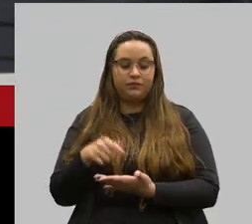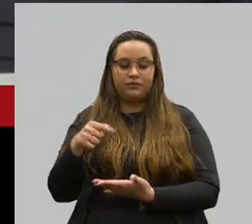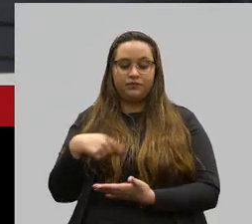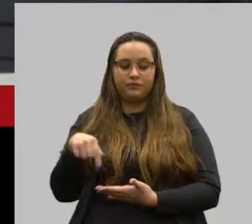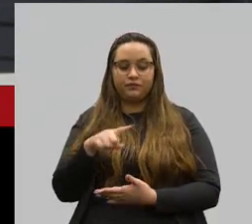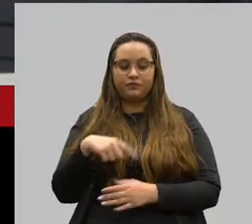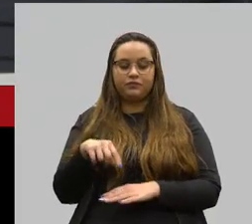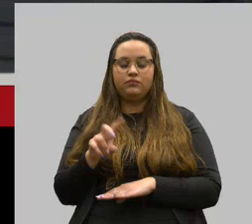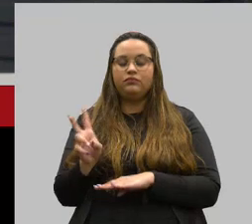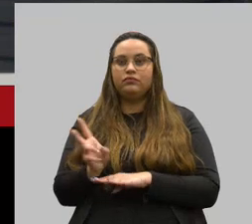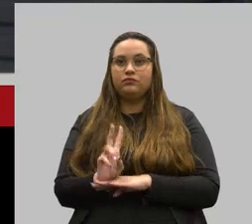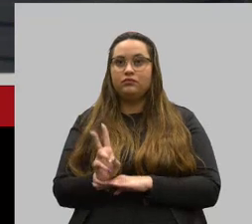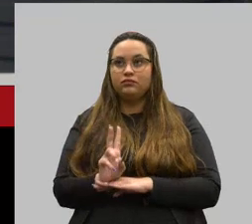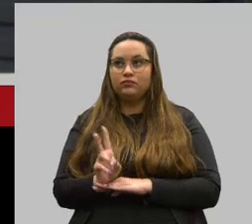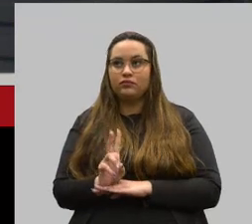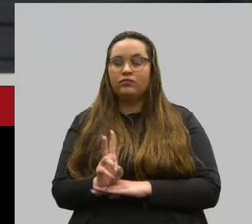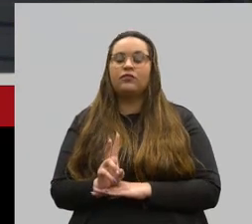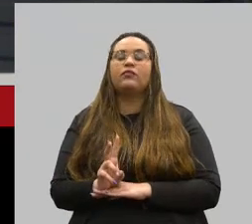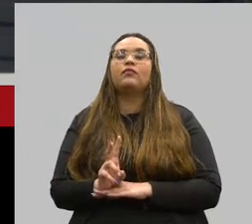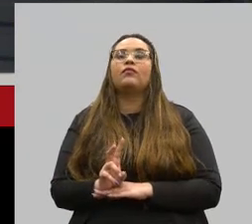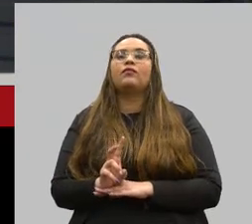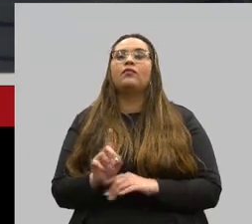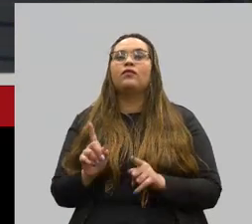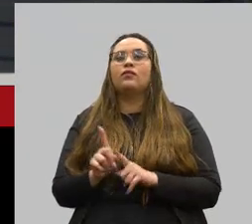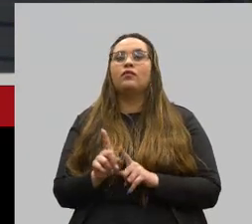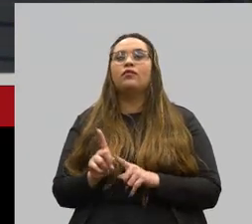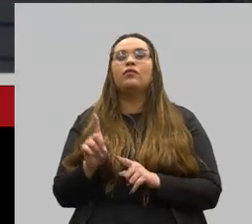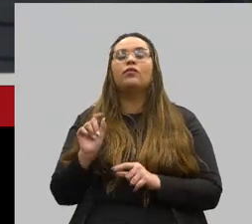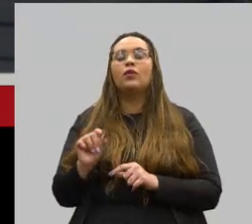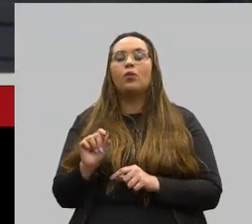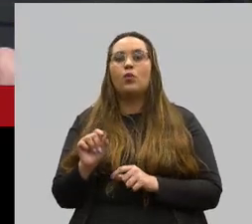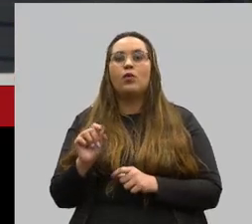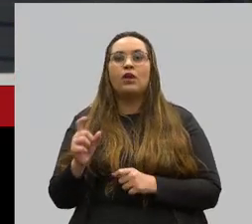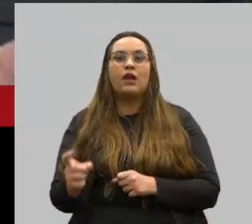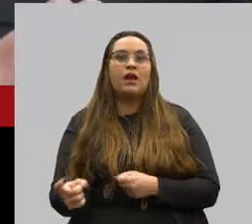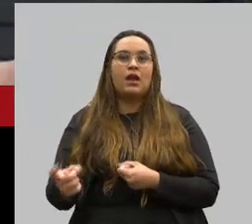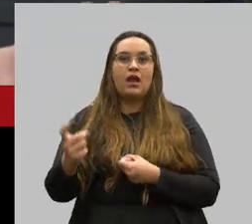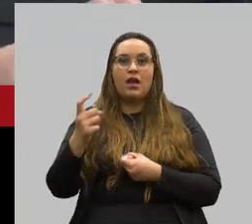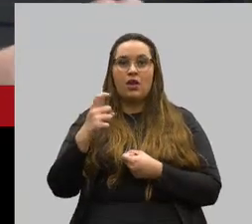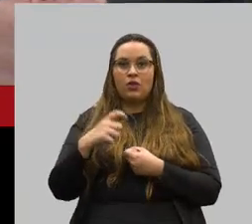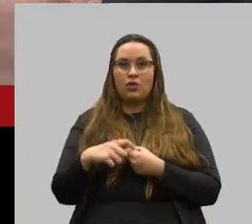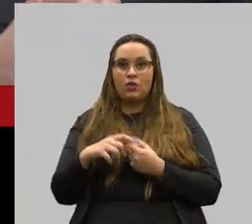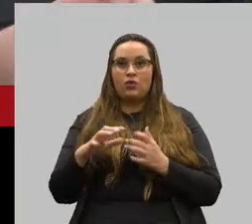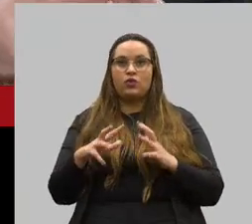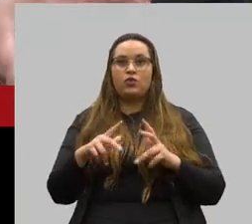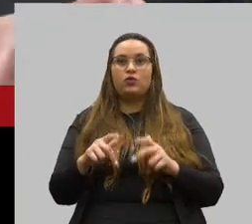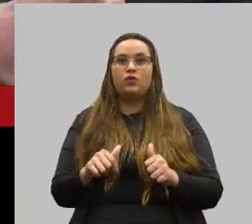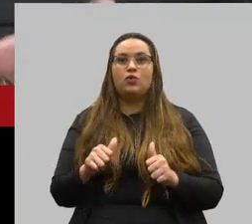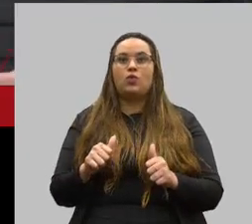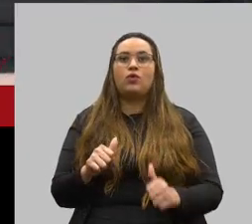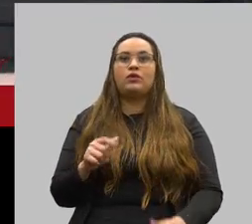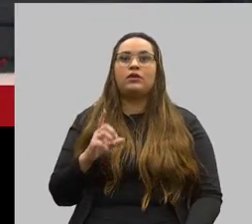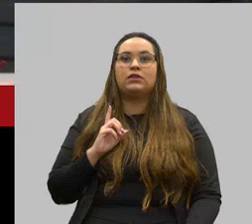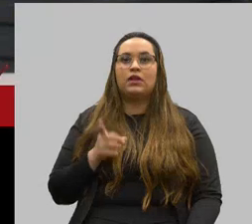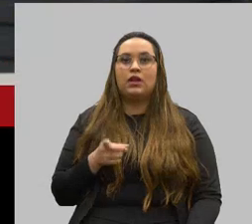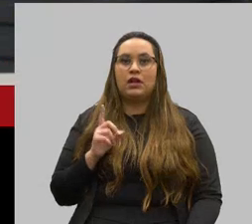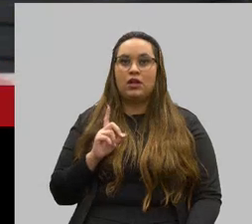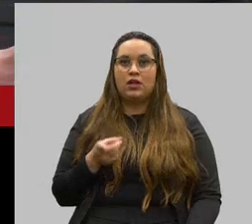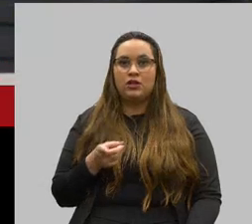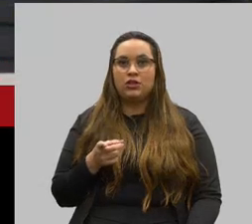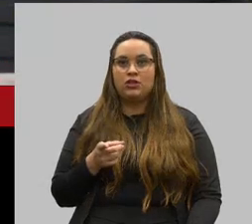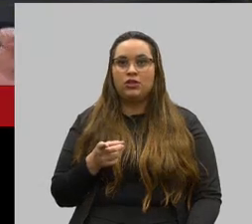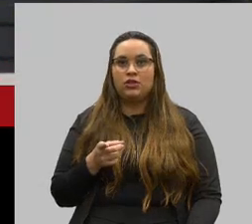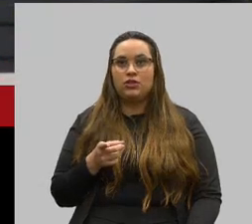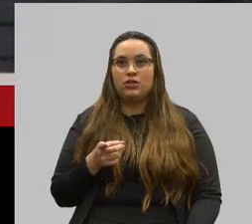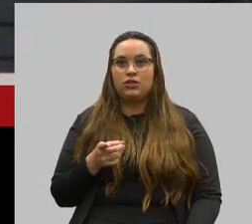administração Superior da Polícia Civil que foi o retorno de todas as delegacias especializadas de investigação de homicídios